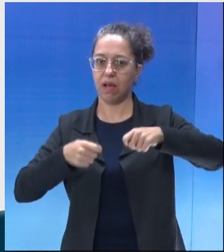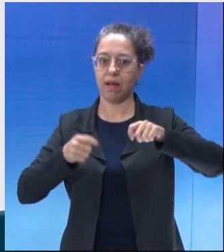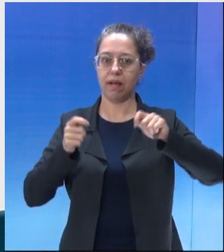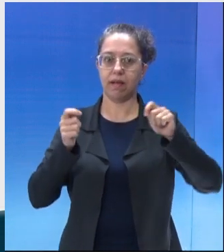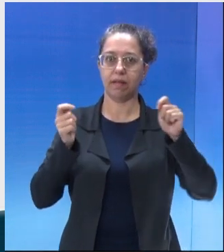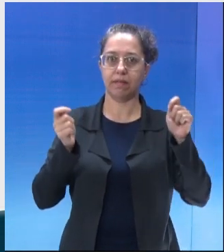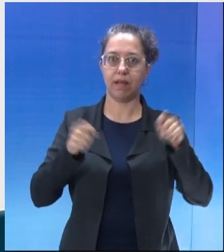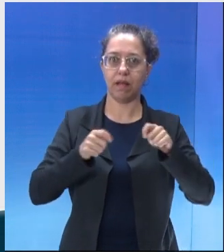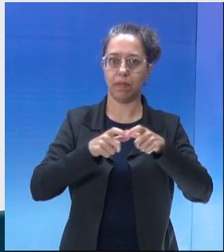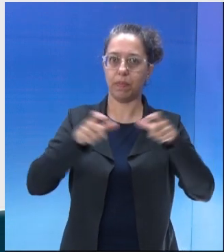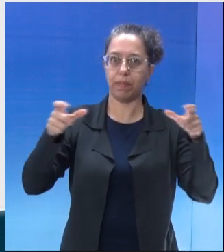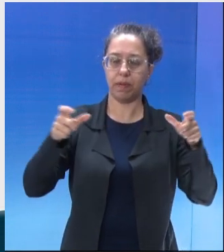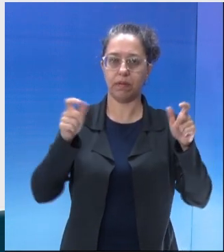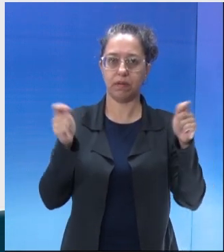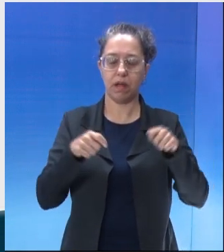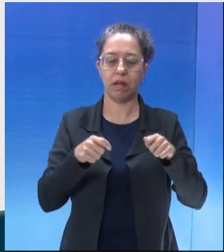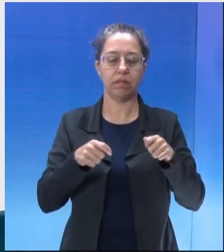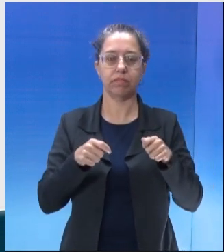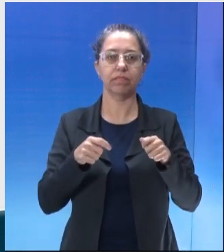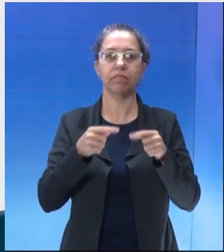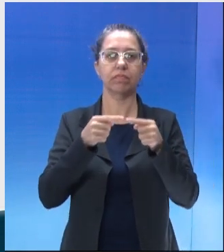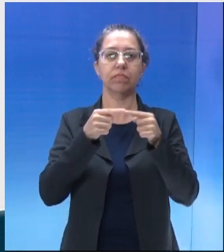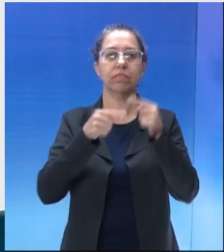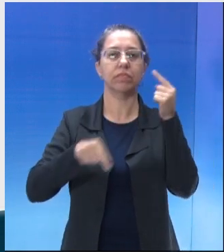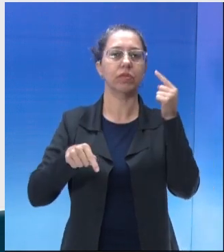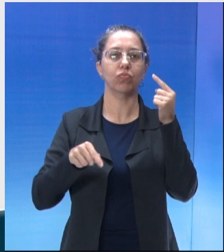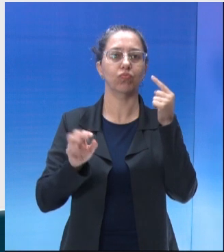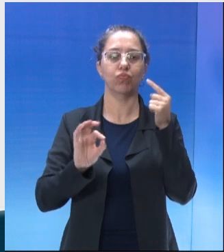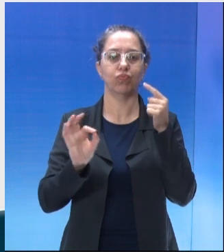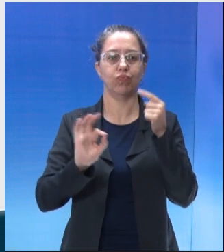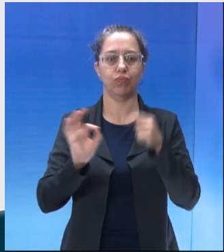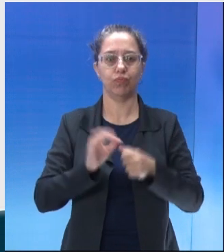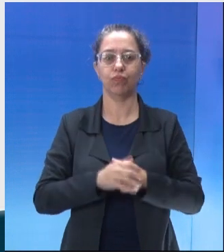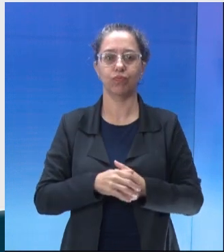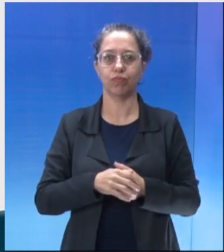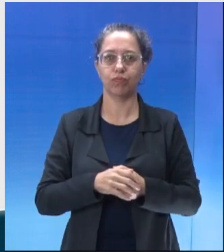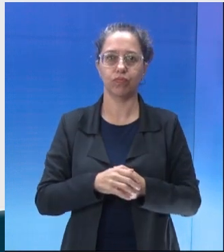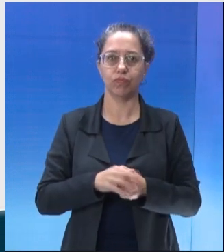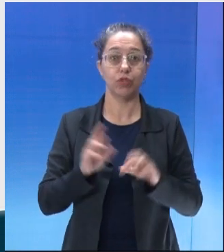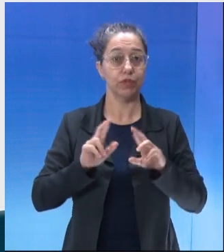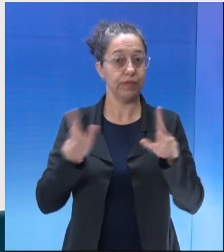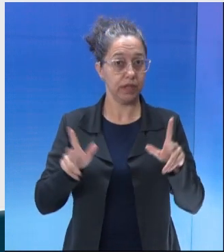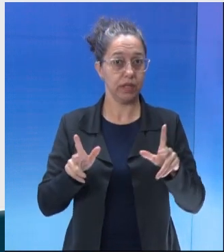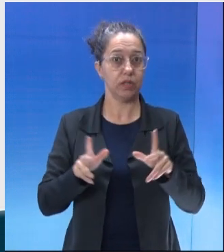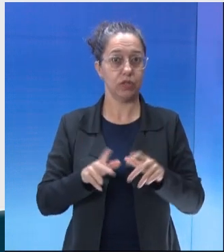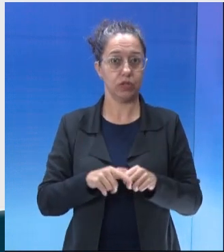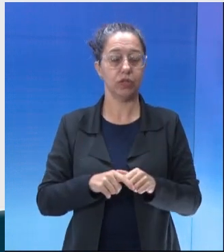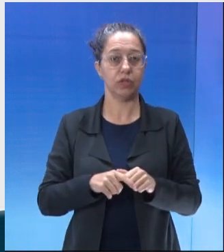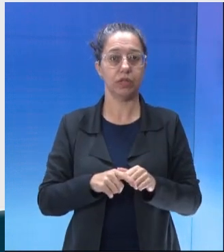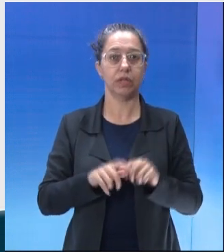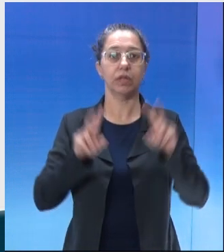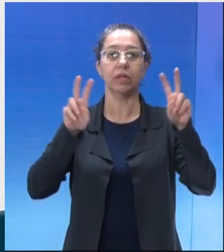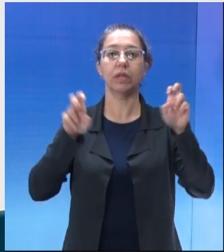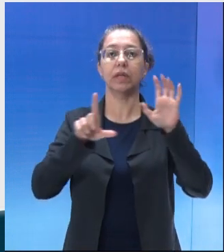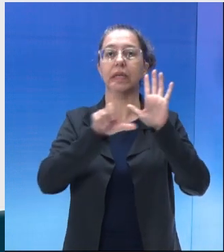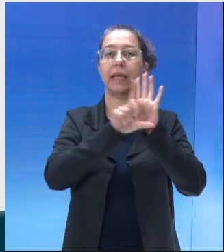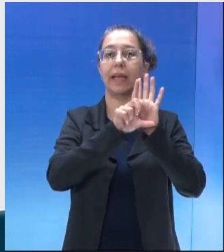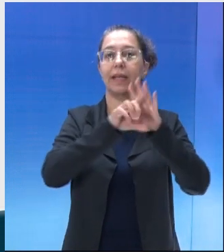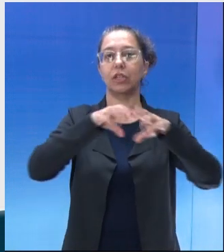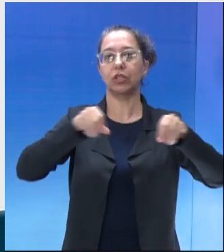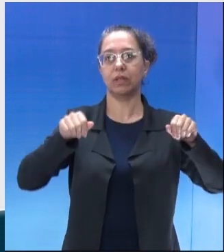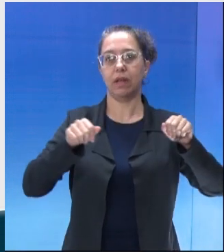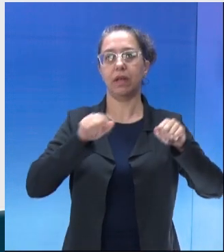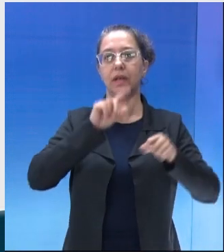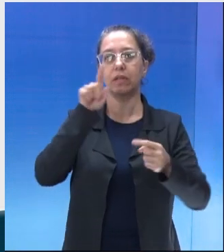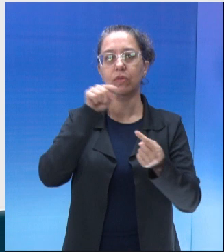expansão mercantil, está relacionada a comércio, mercadorias, e não é isso que o enunciado se